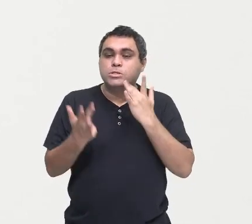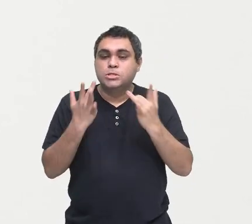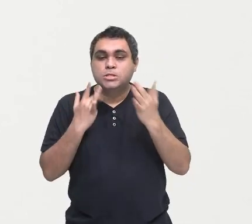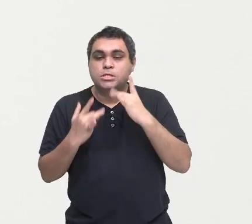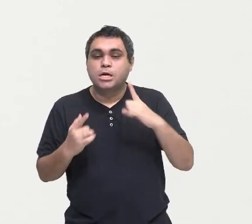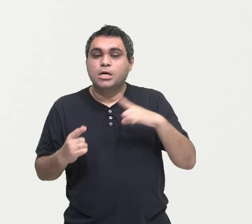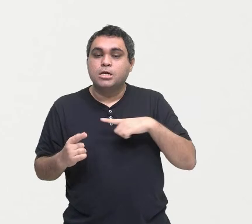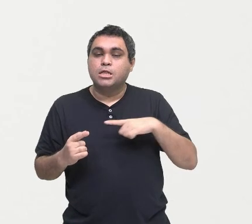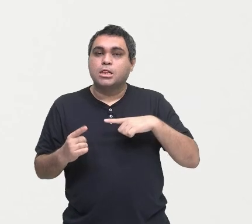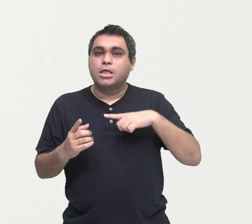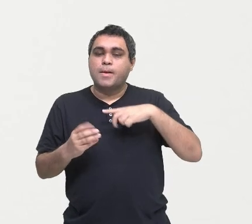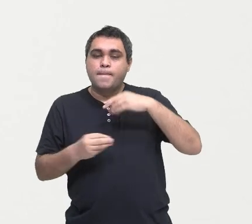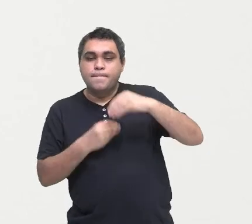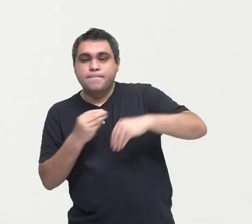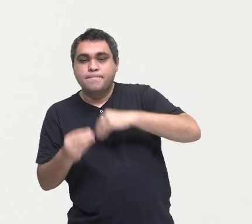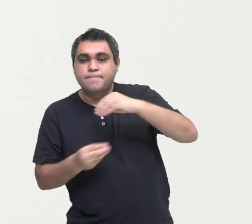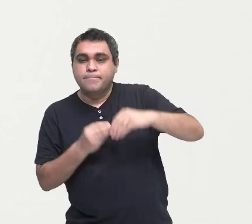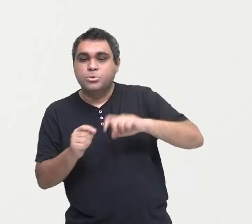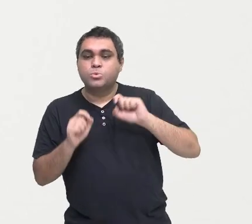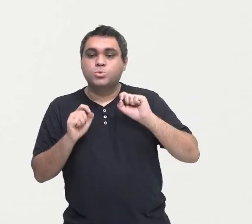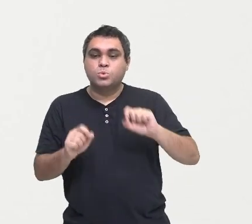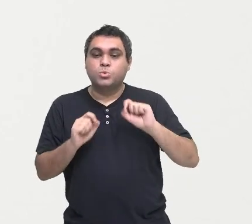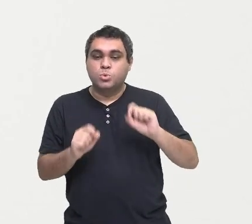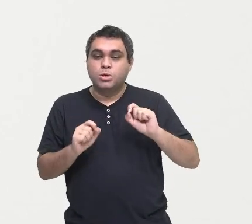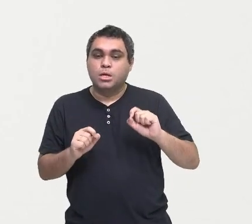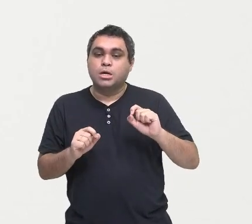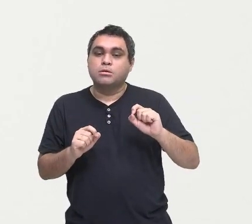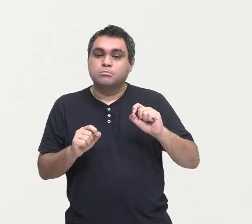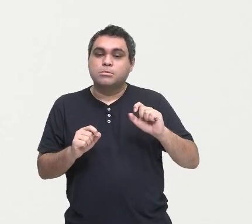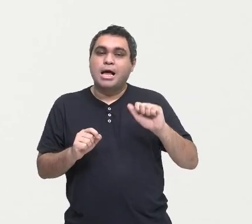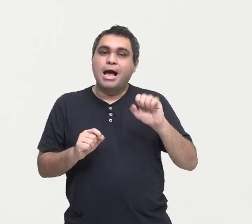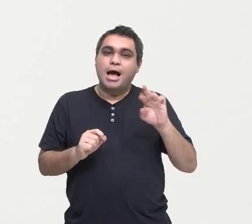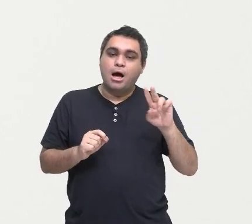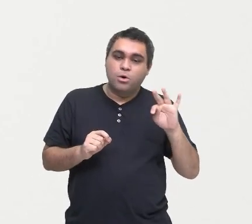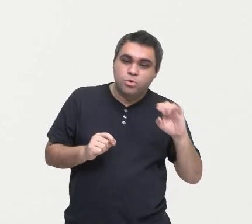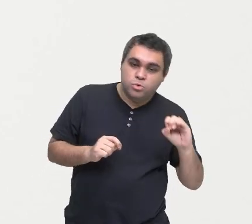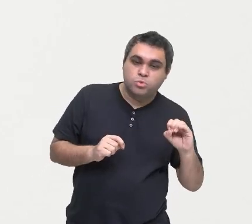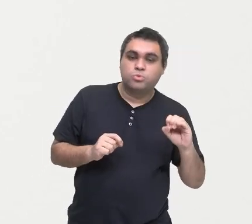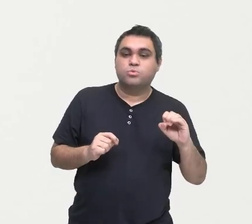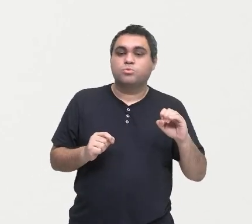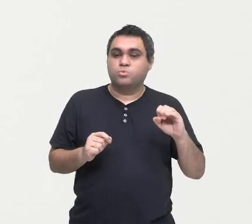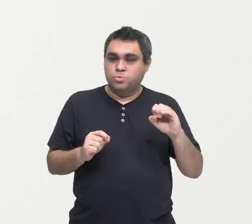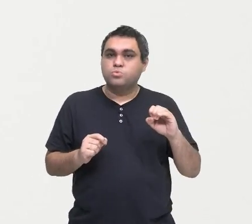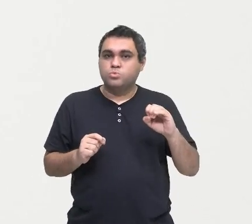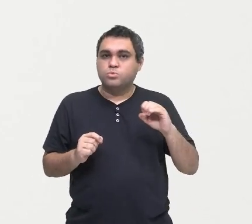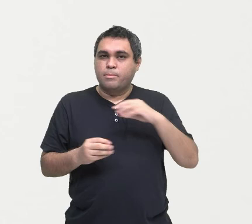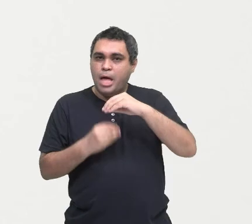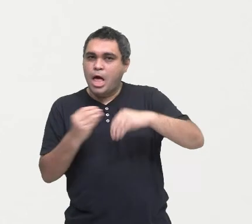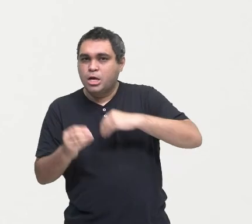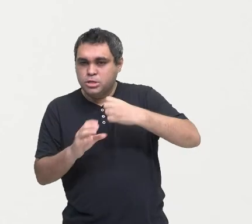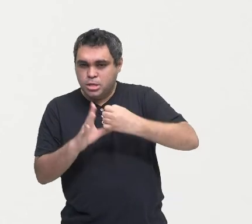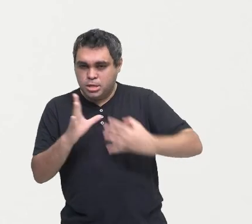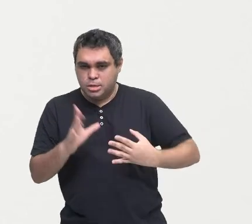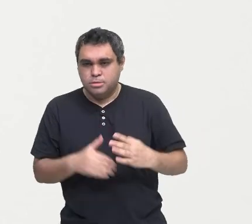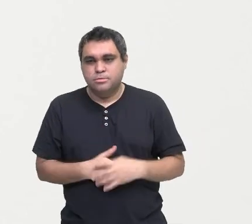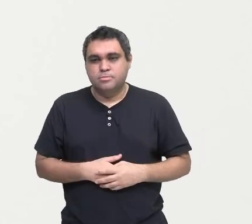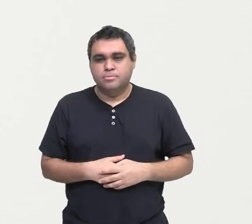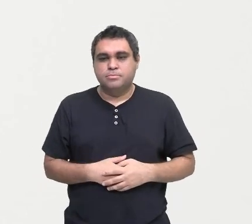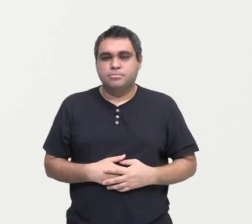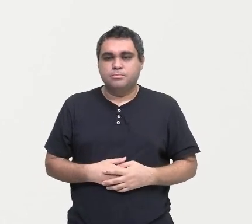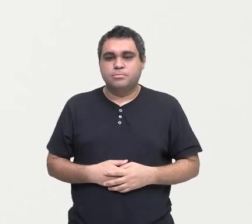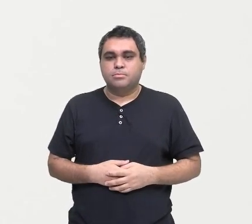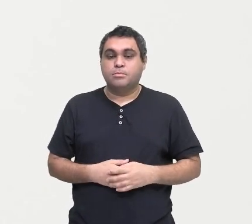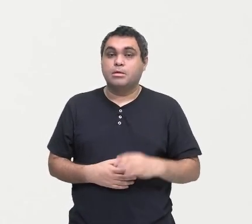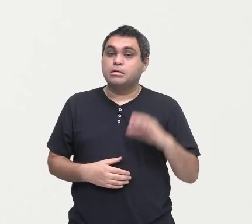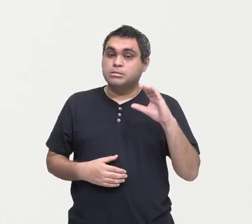caráter misto, de oscilante classificação como alto dos 4 tempos. Muito bem, vamos para a letra C agora.